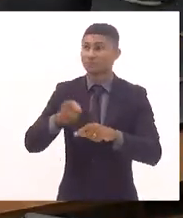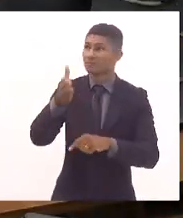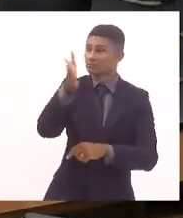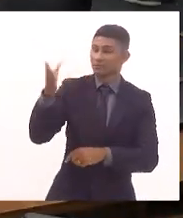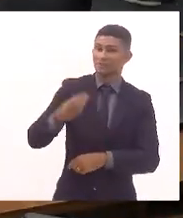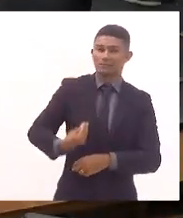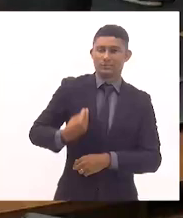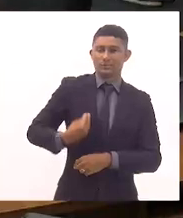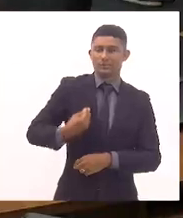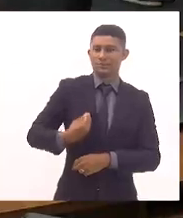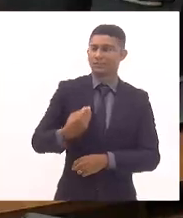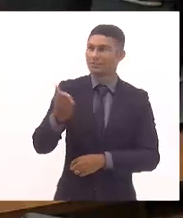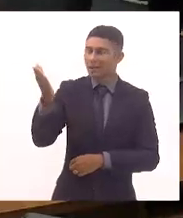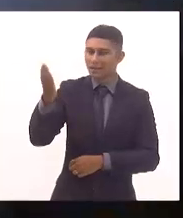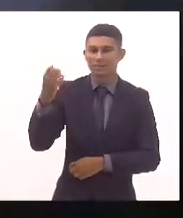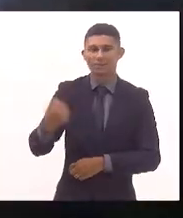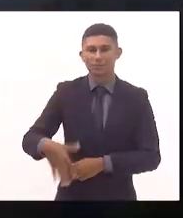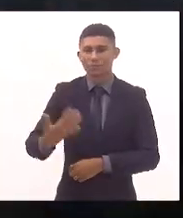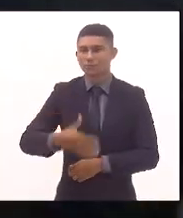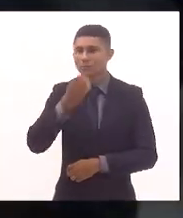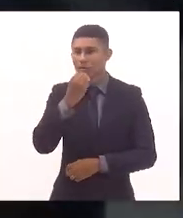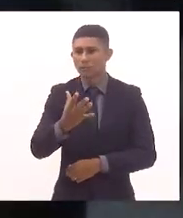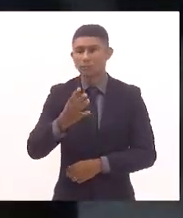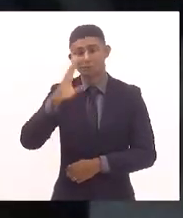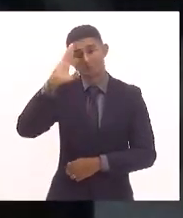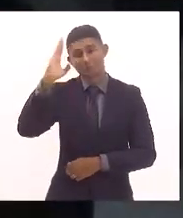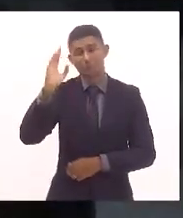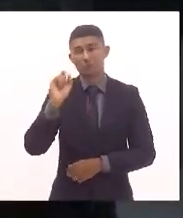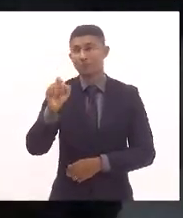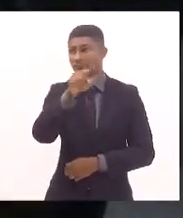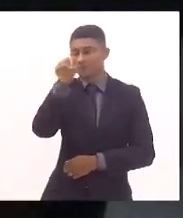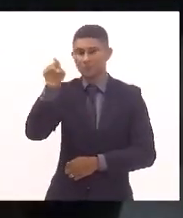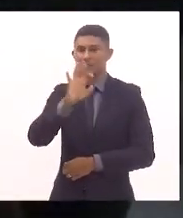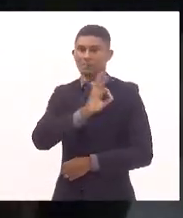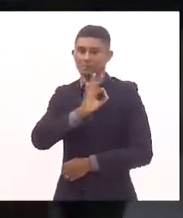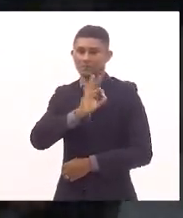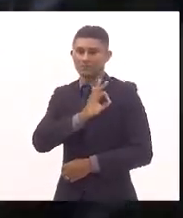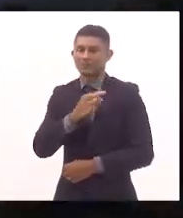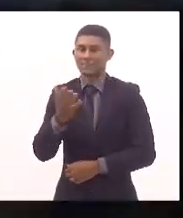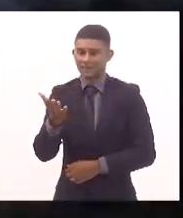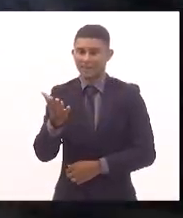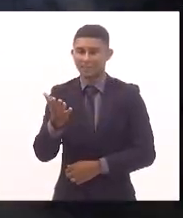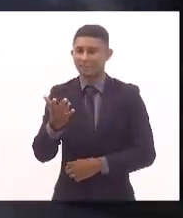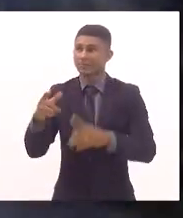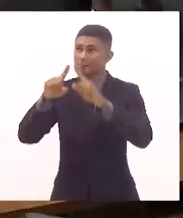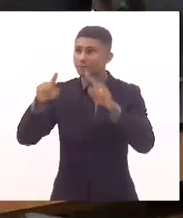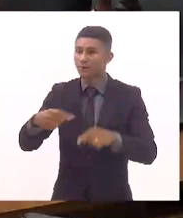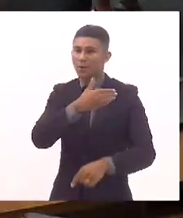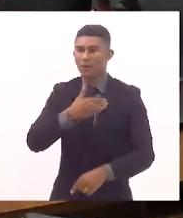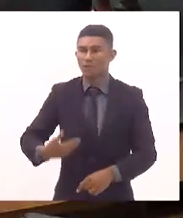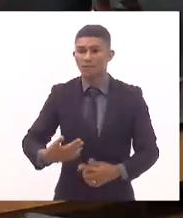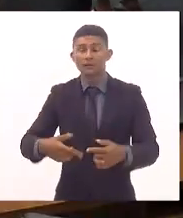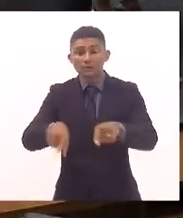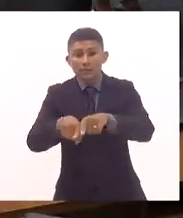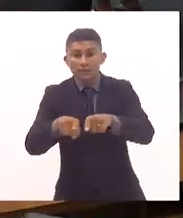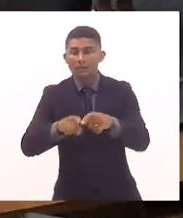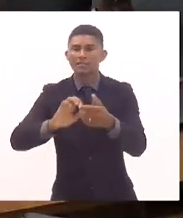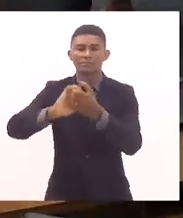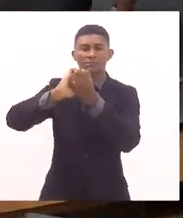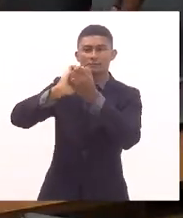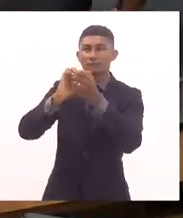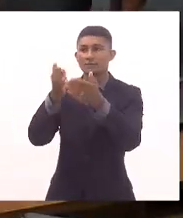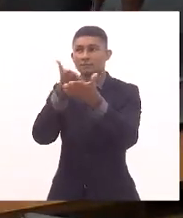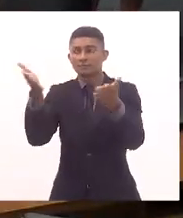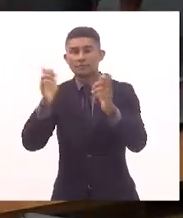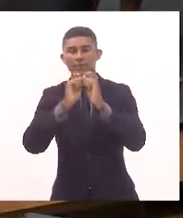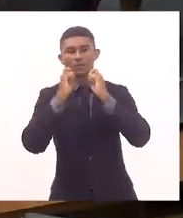estão tomadas, sobretudo por servidores e policiais. Quero saudar aqui todas as associações